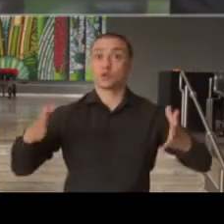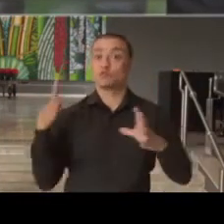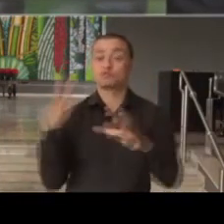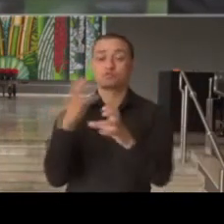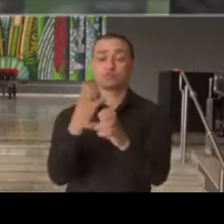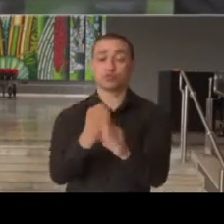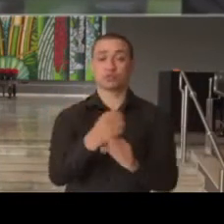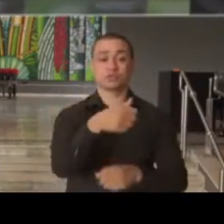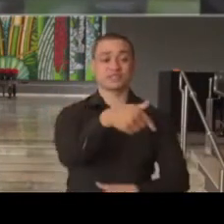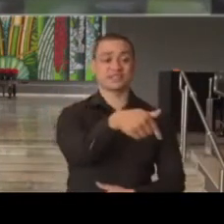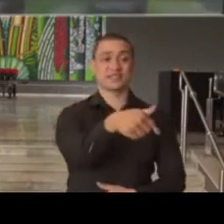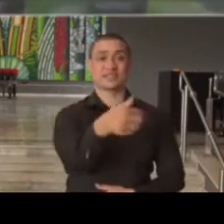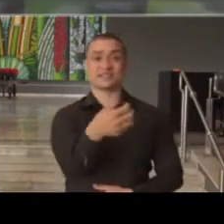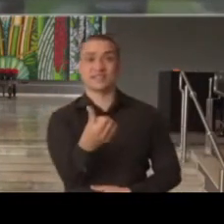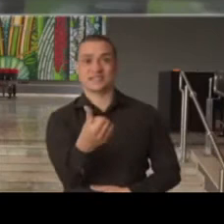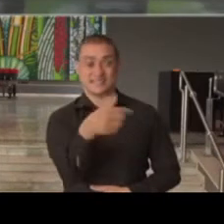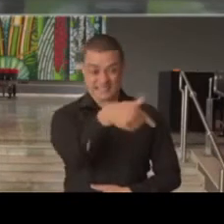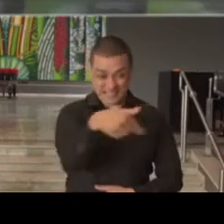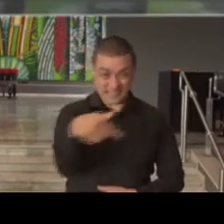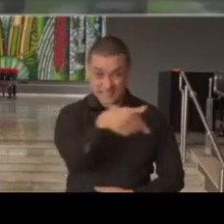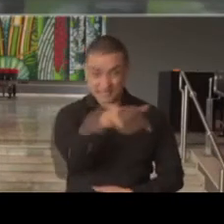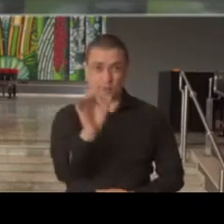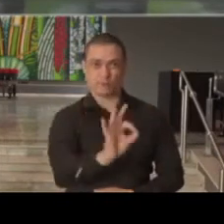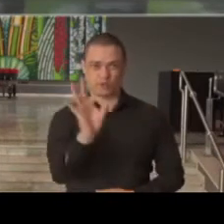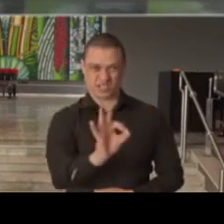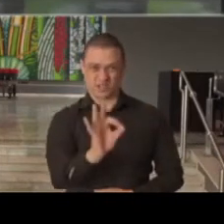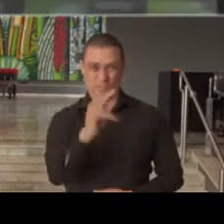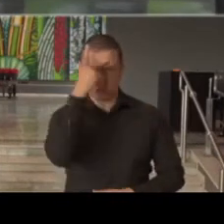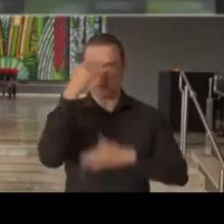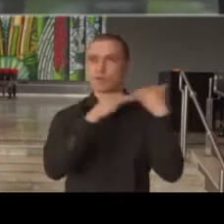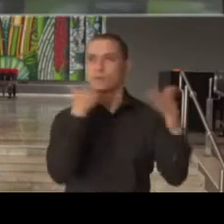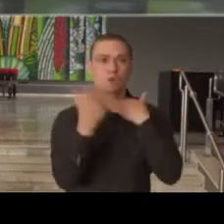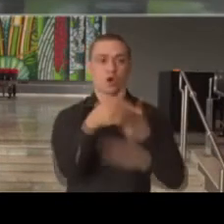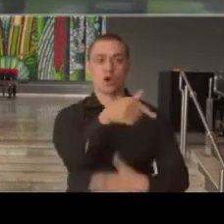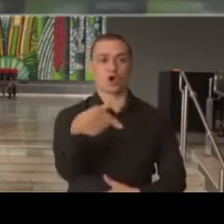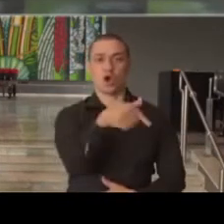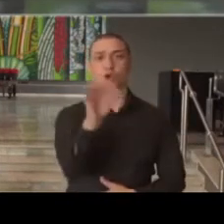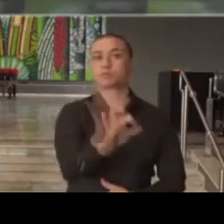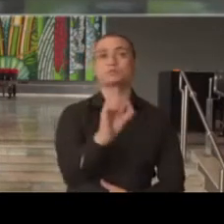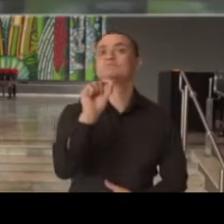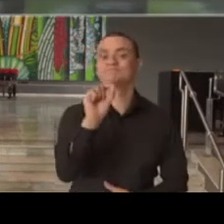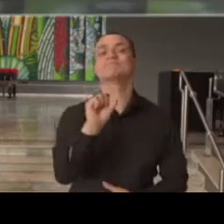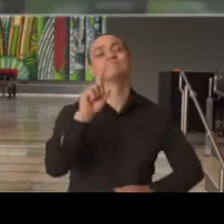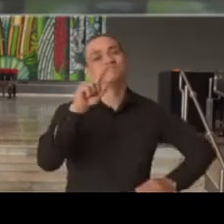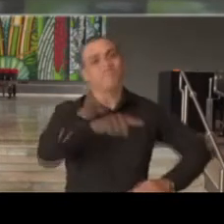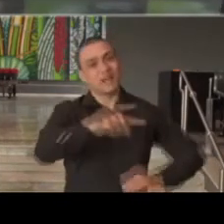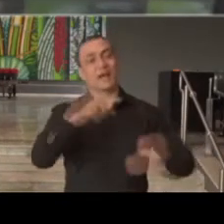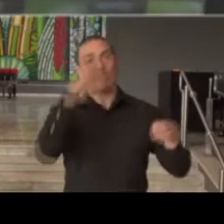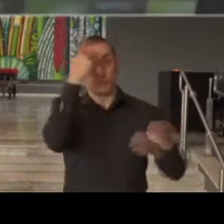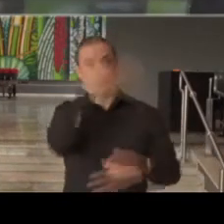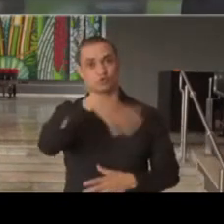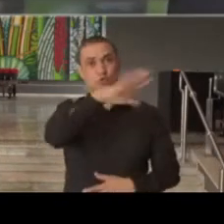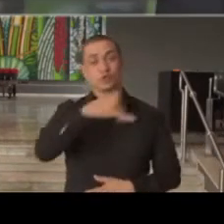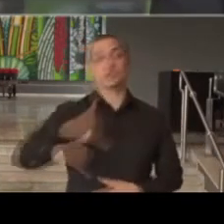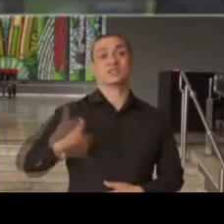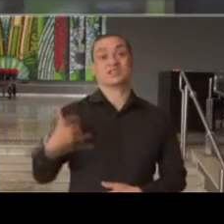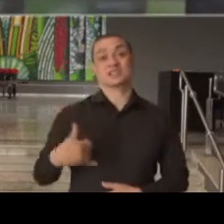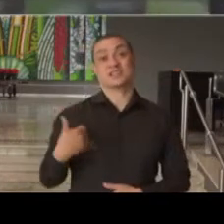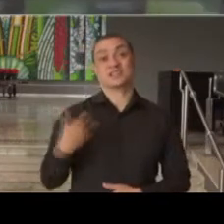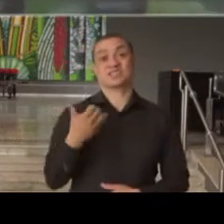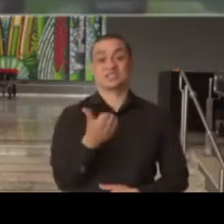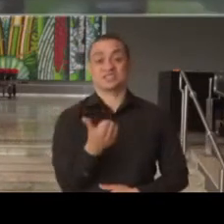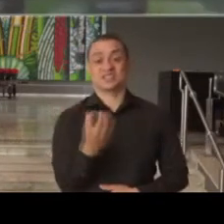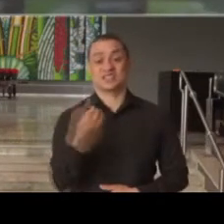de 77% das mortes pela Covid foi concentrado em pessoas acima